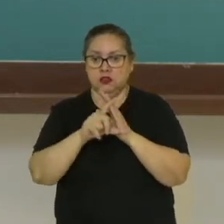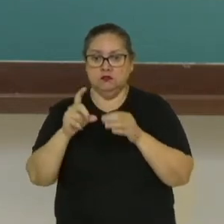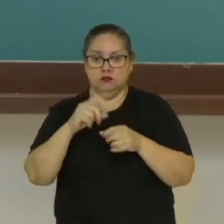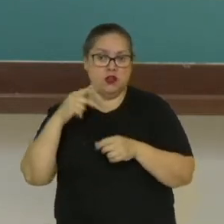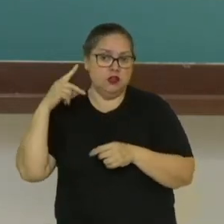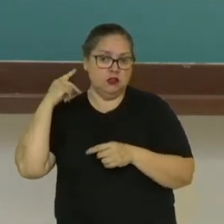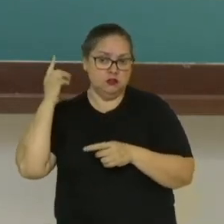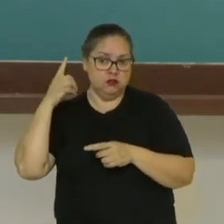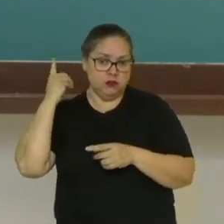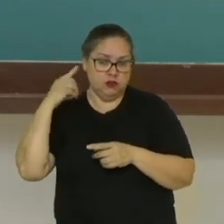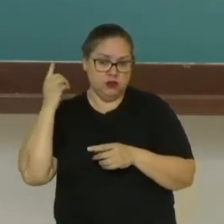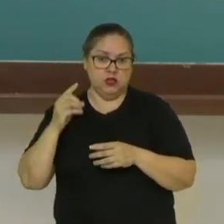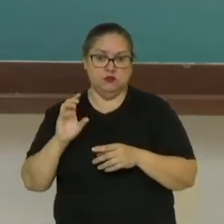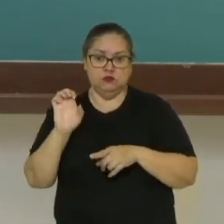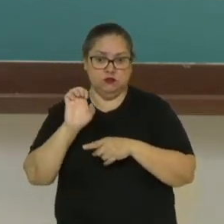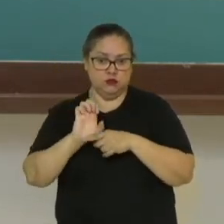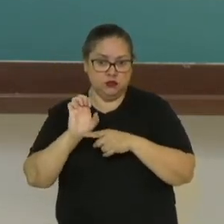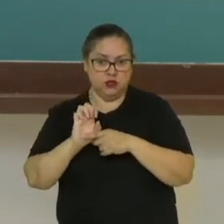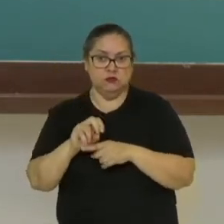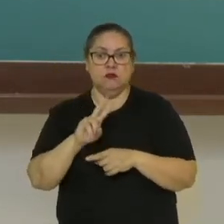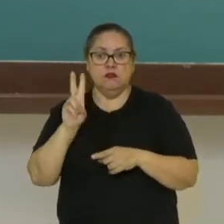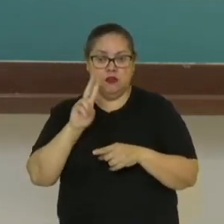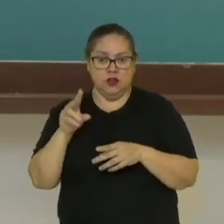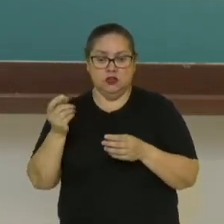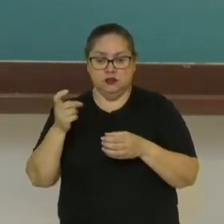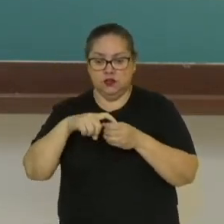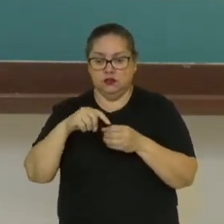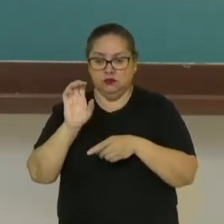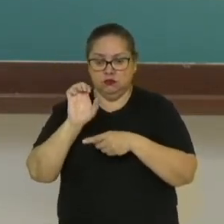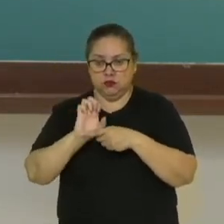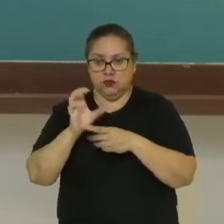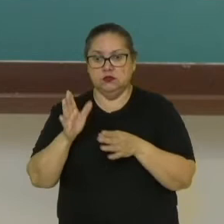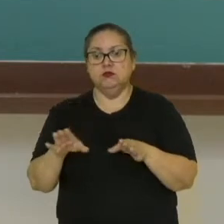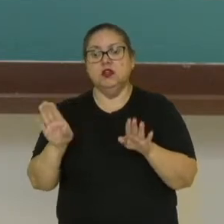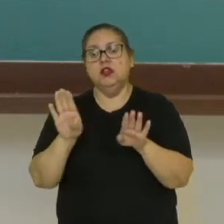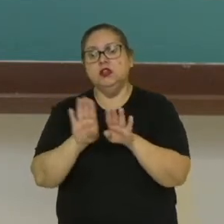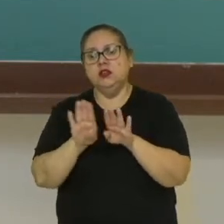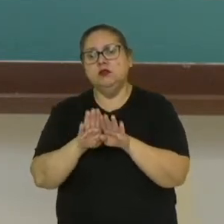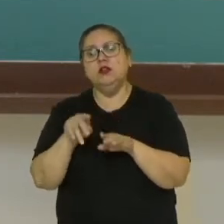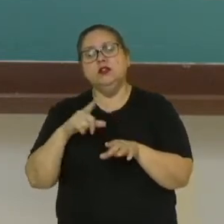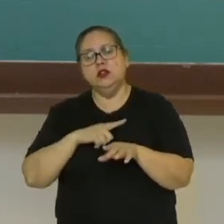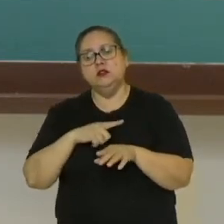deputados estaduais, que fazem as leis válidas para o Estado, e temos na federação,